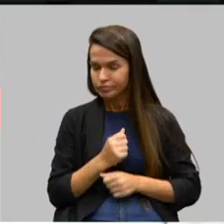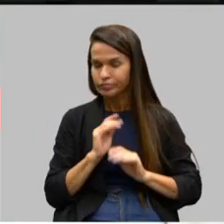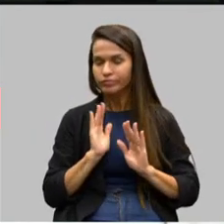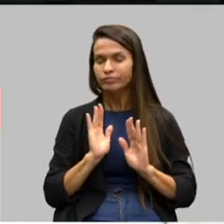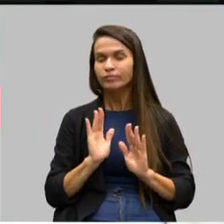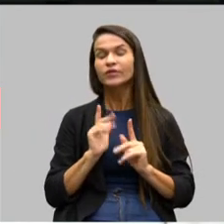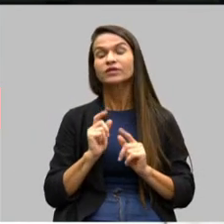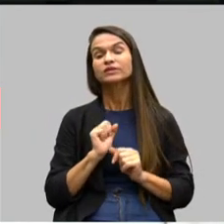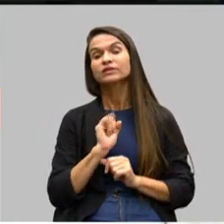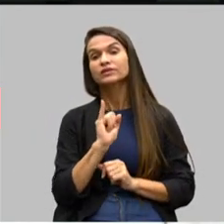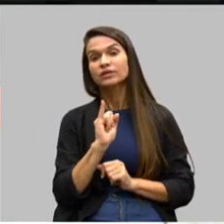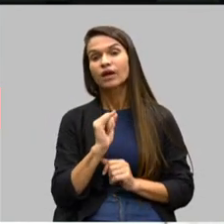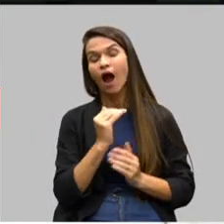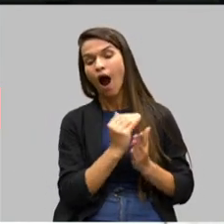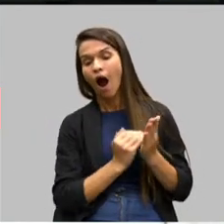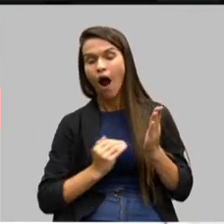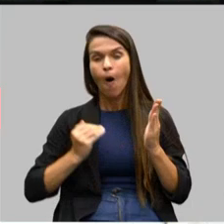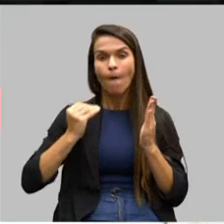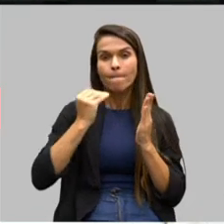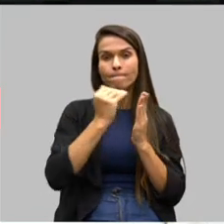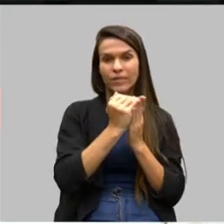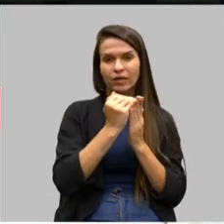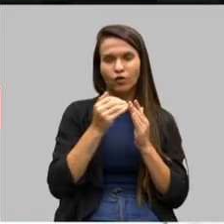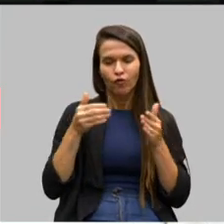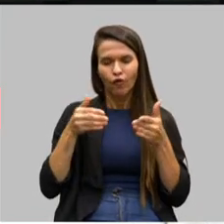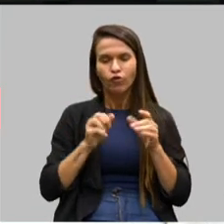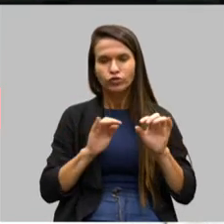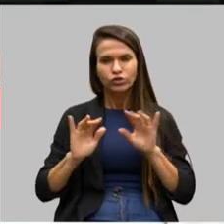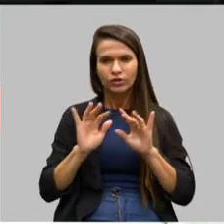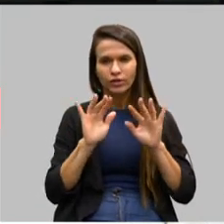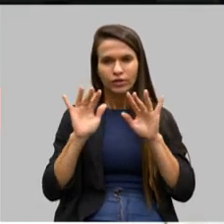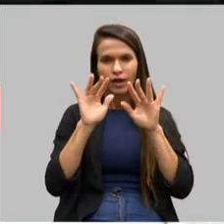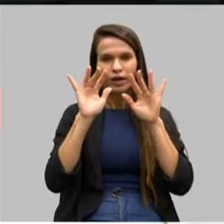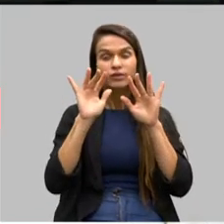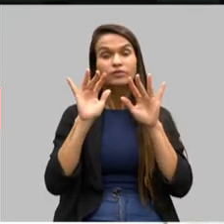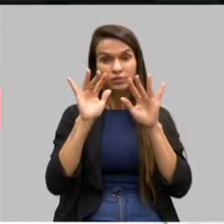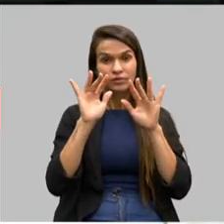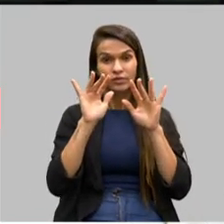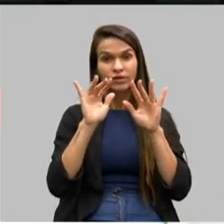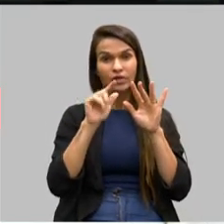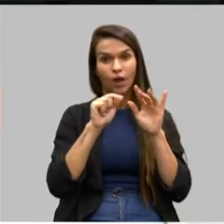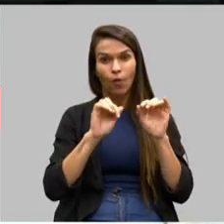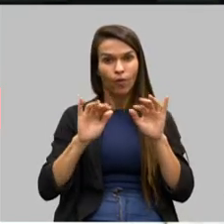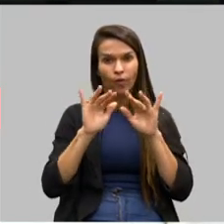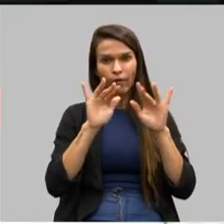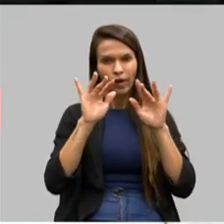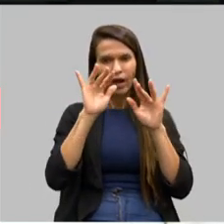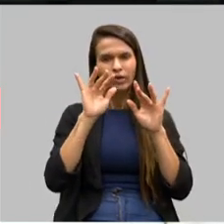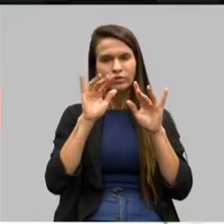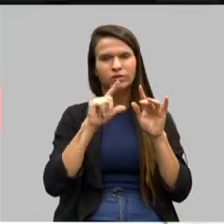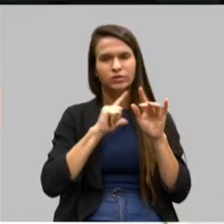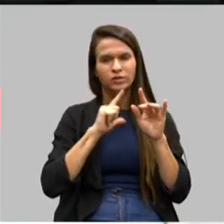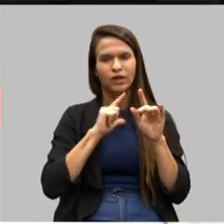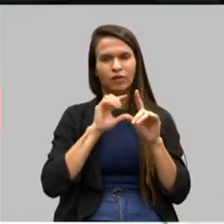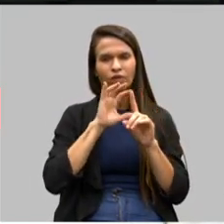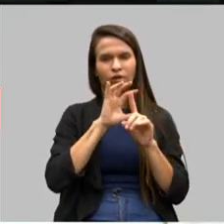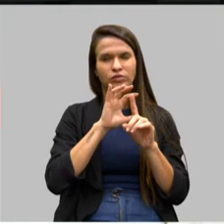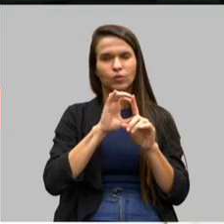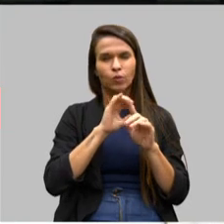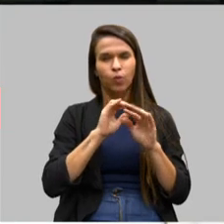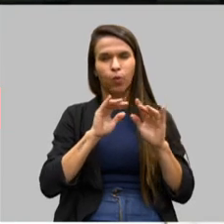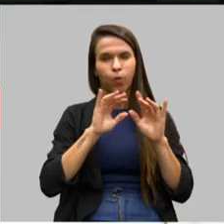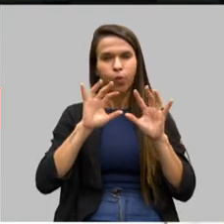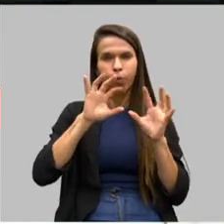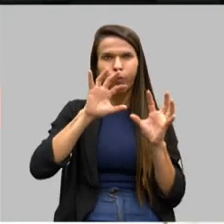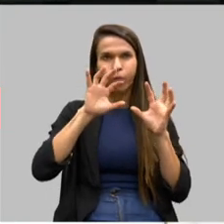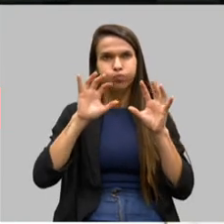se aumenta a concentração de gás, que é um gás de efeito estufa, que eu vou explicar daqui a